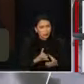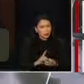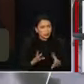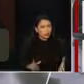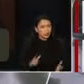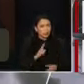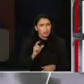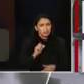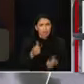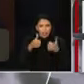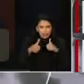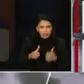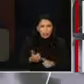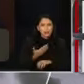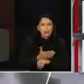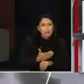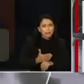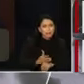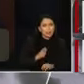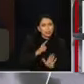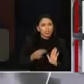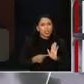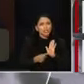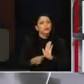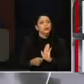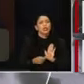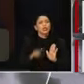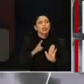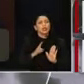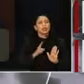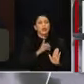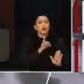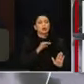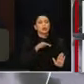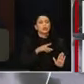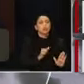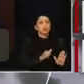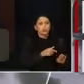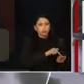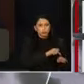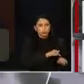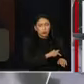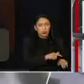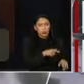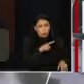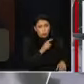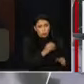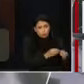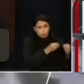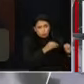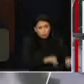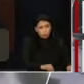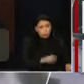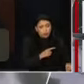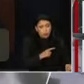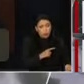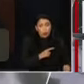análise prática do tipo descrito como dano qualificado exige do julgador que olhe